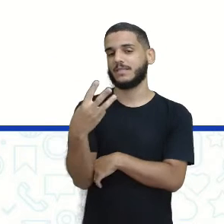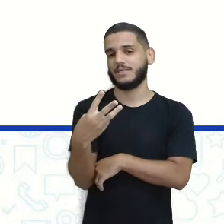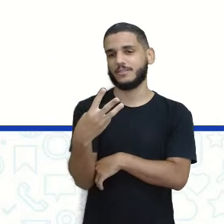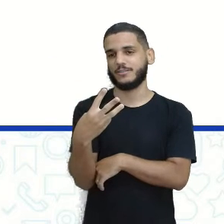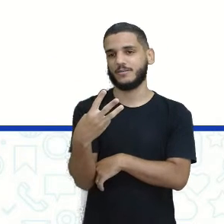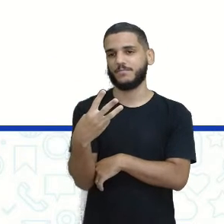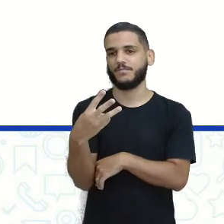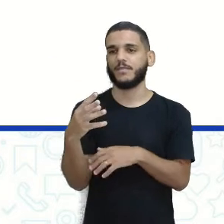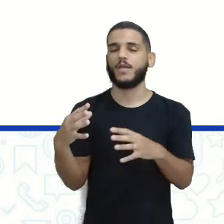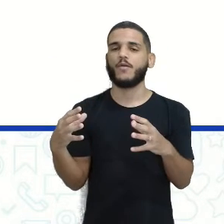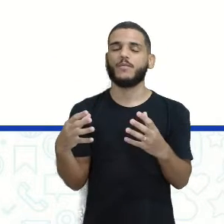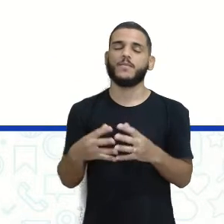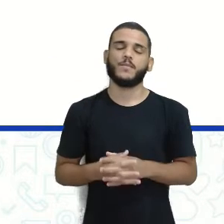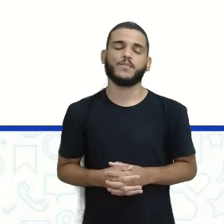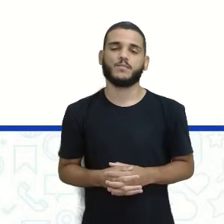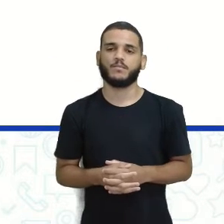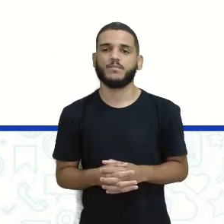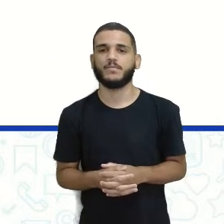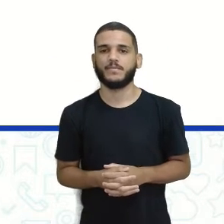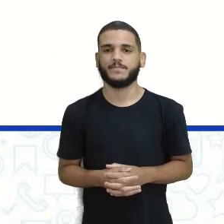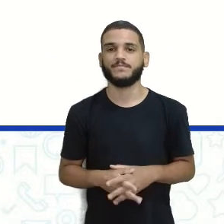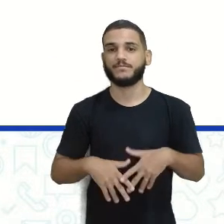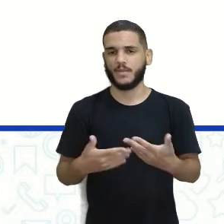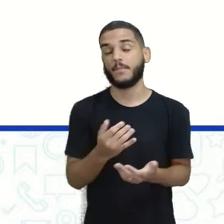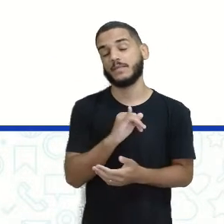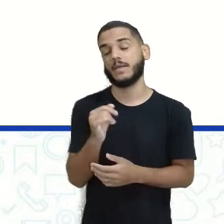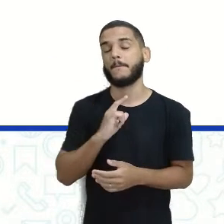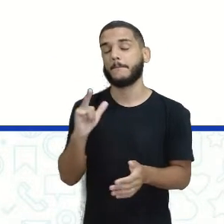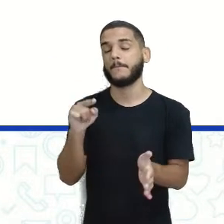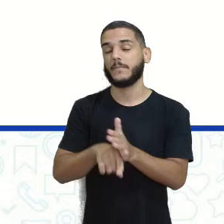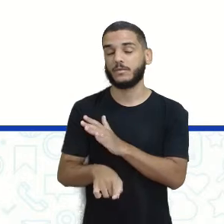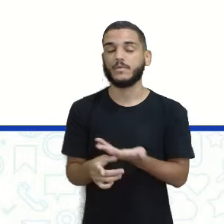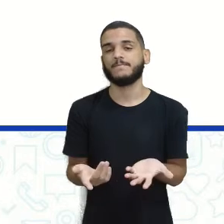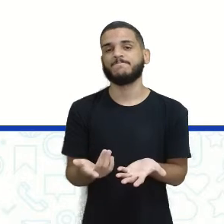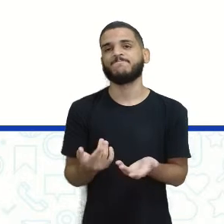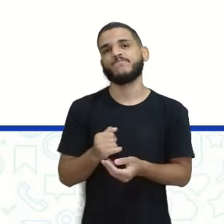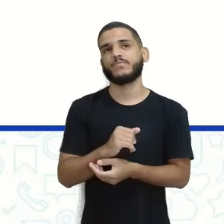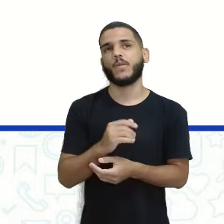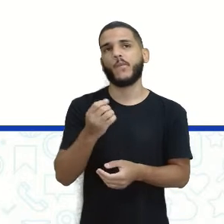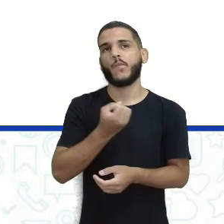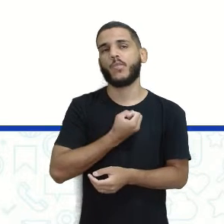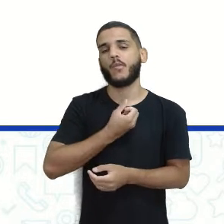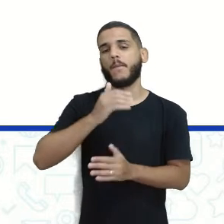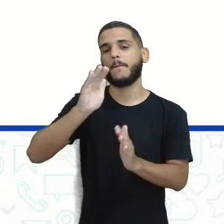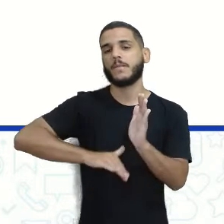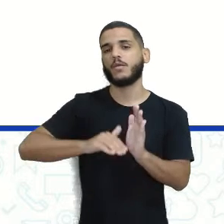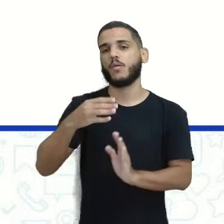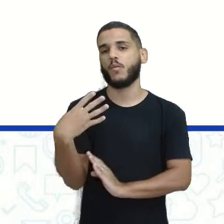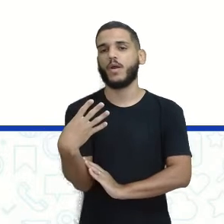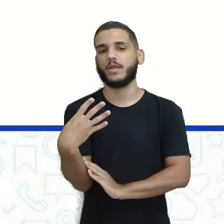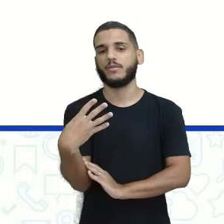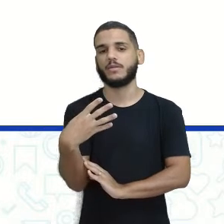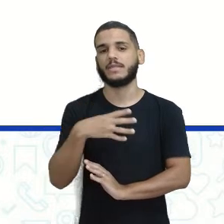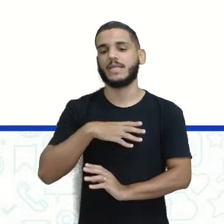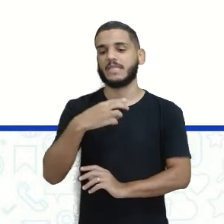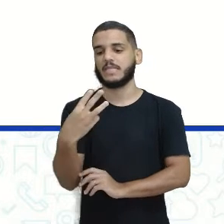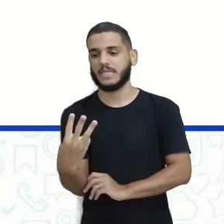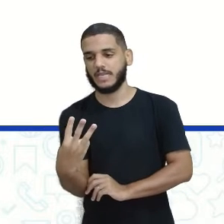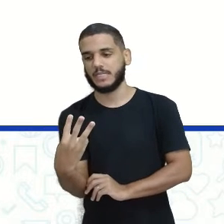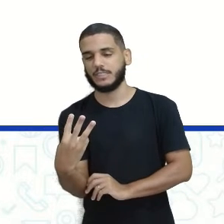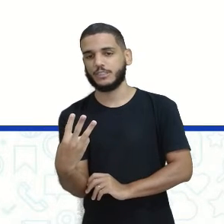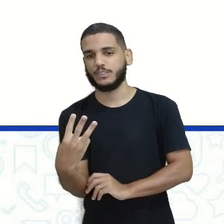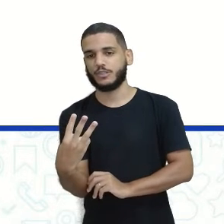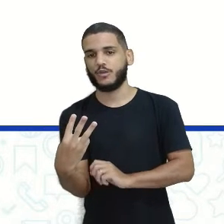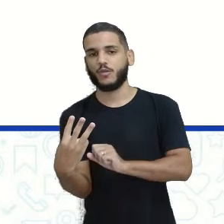um total de 4 possibilidades. Então, se eu perguntar um número menor que 4, eu tenho 3 das 4 chances. É mais